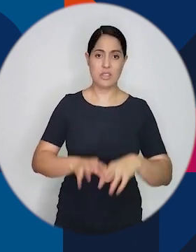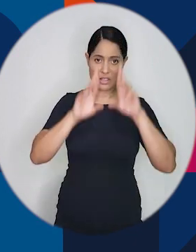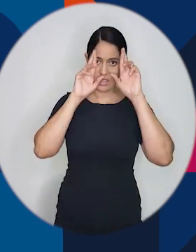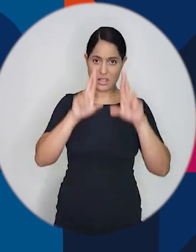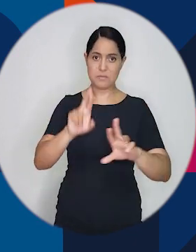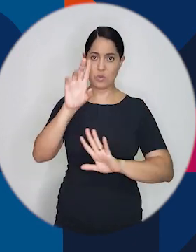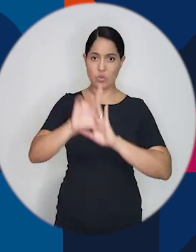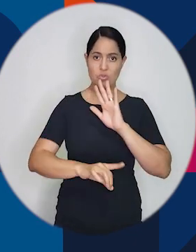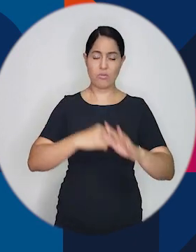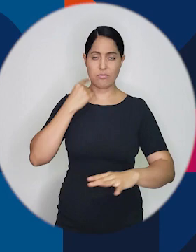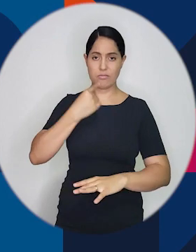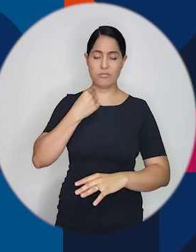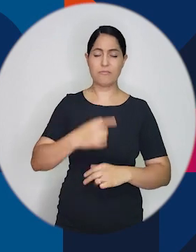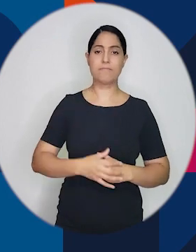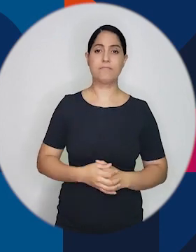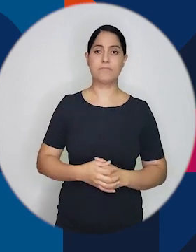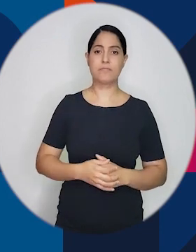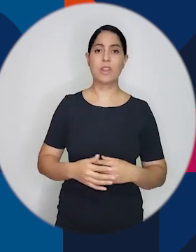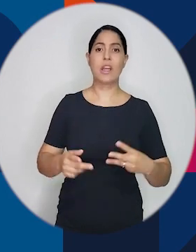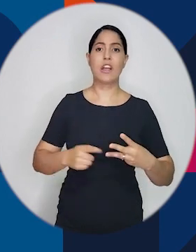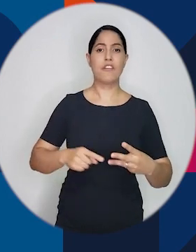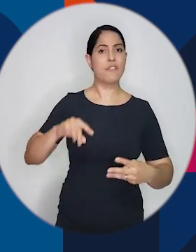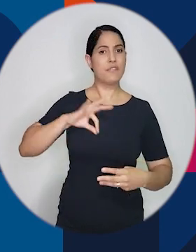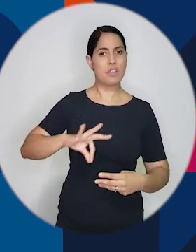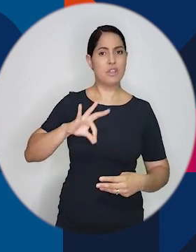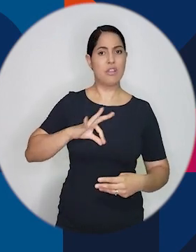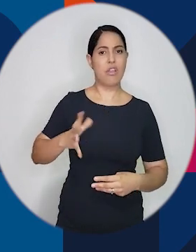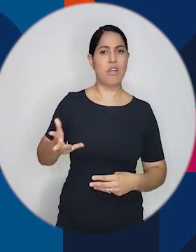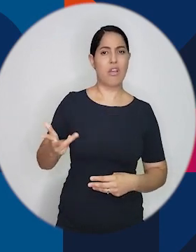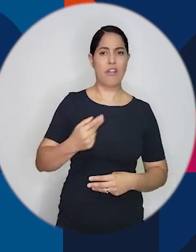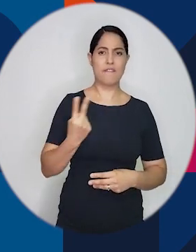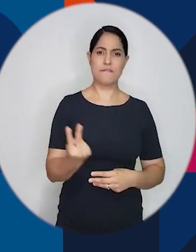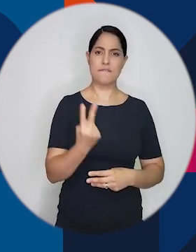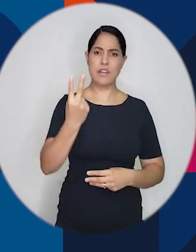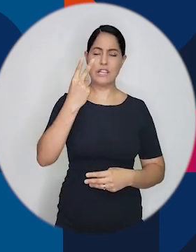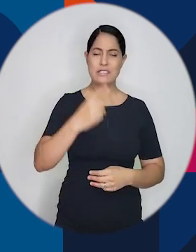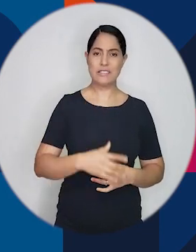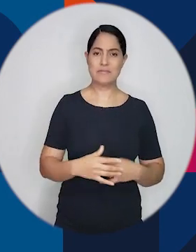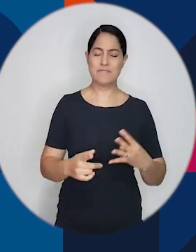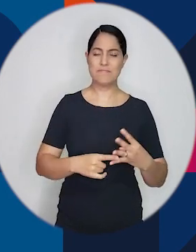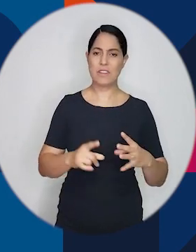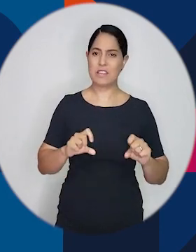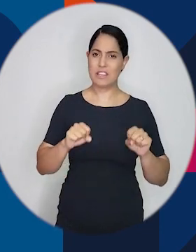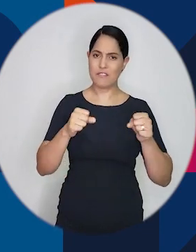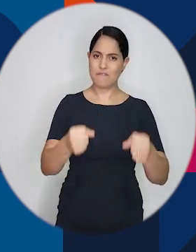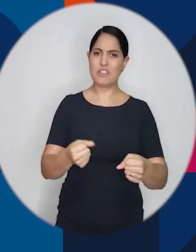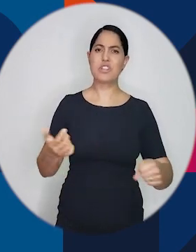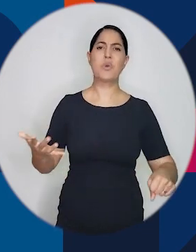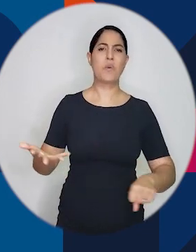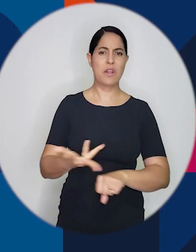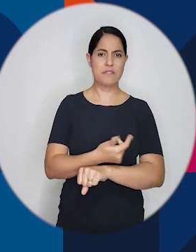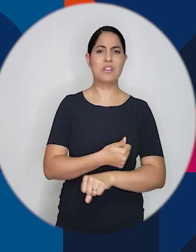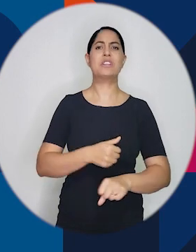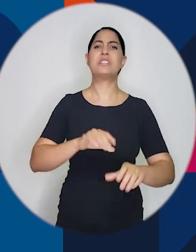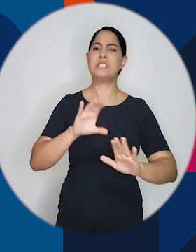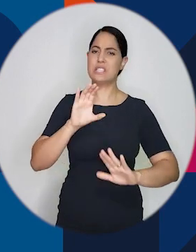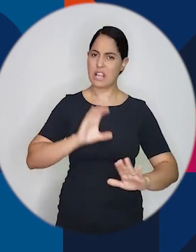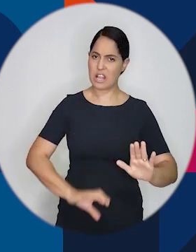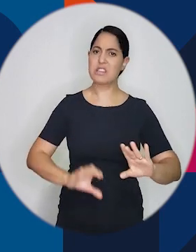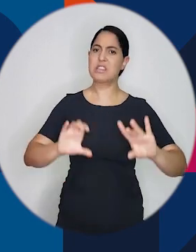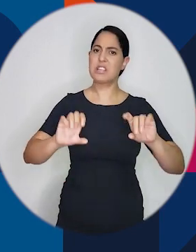respeito às prerrogativas, valorização dos honorários, qualificação, defesa